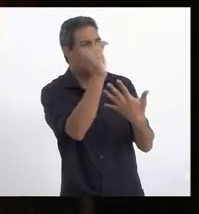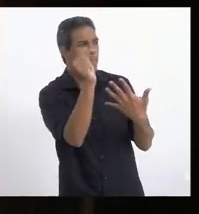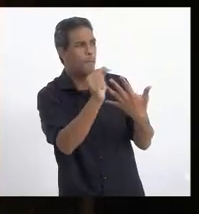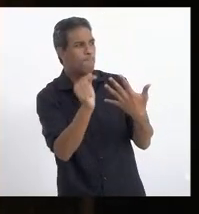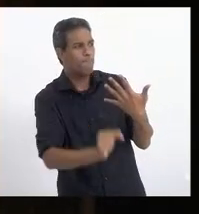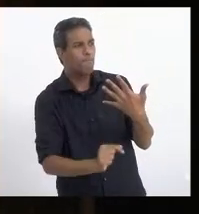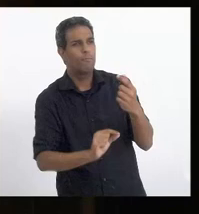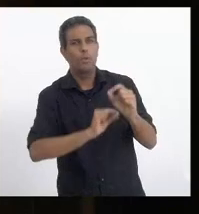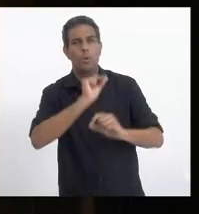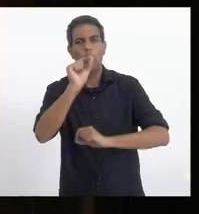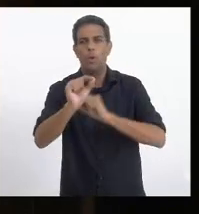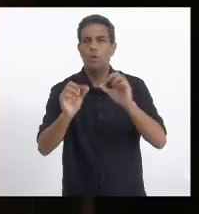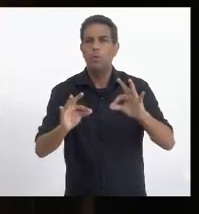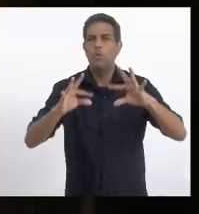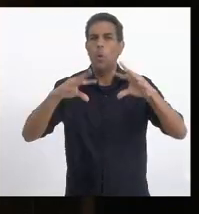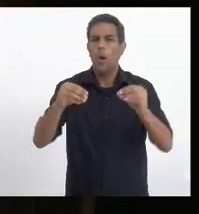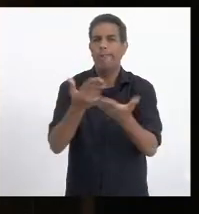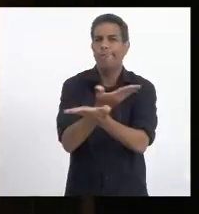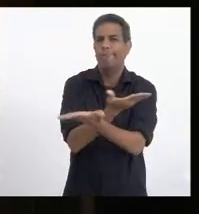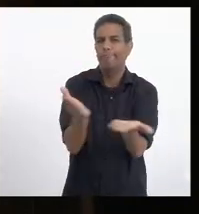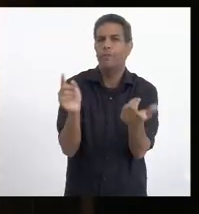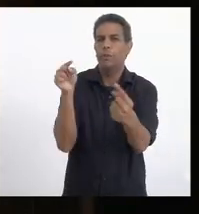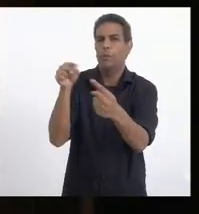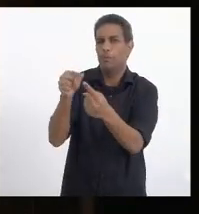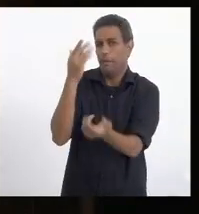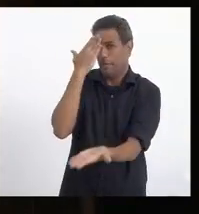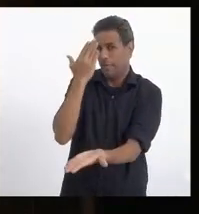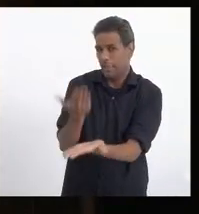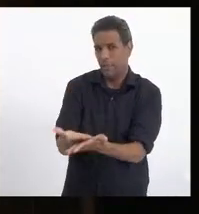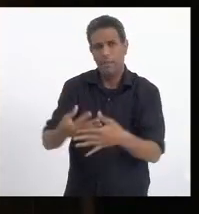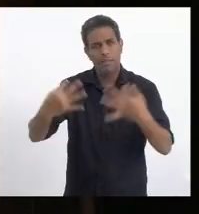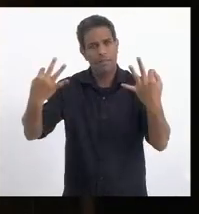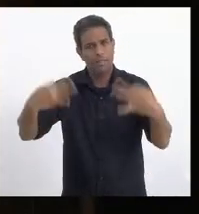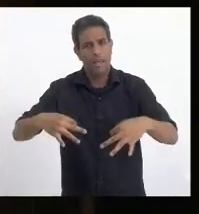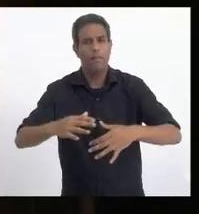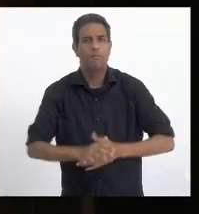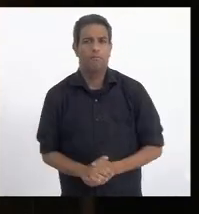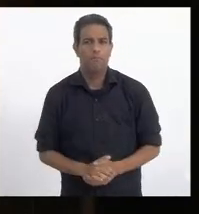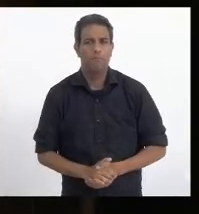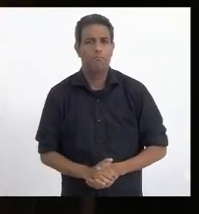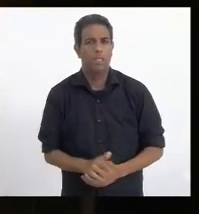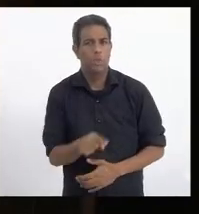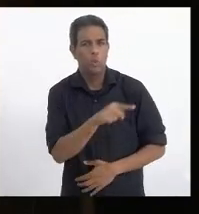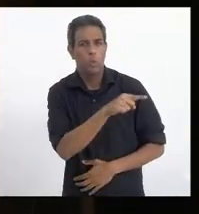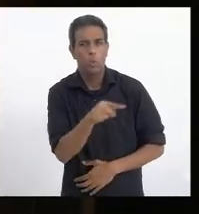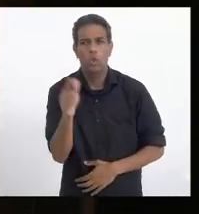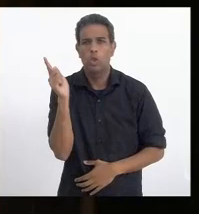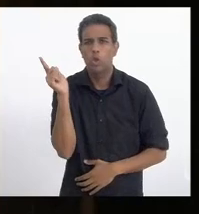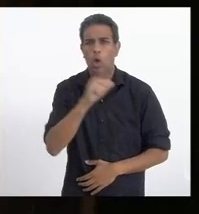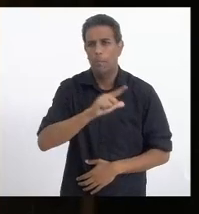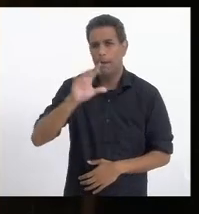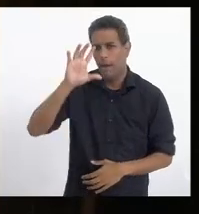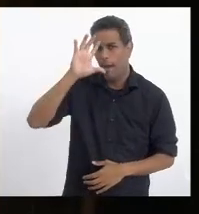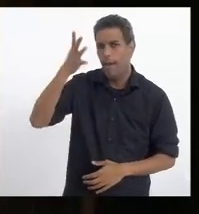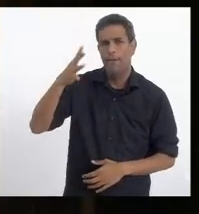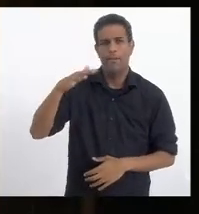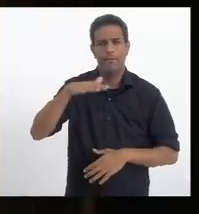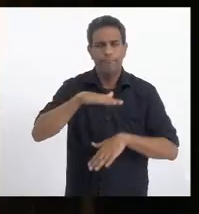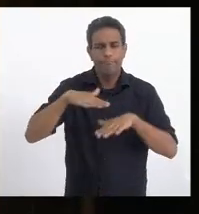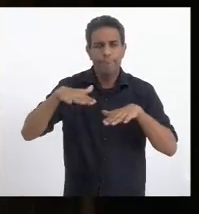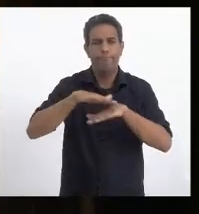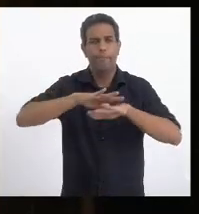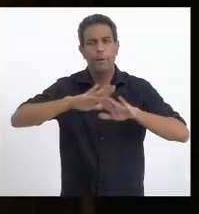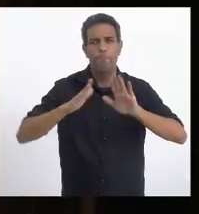a questão da extensão a todos entendeu e creio confio confio que surgirão soluções e nós estamos